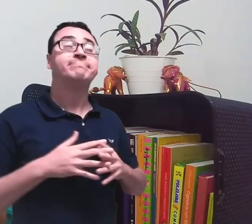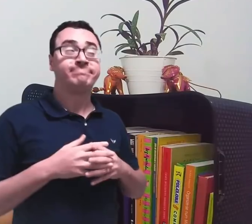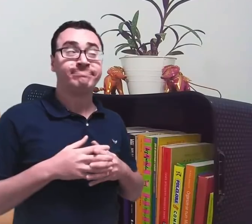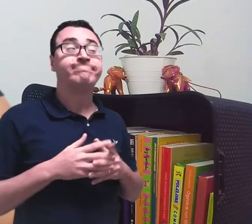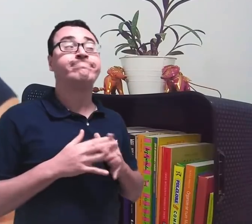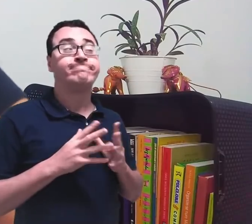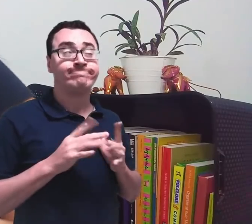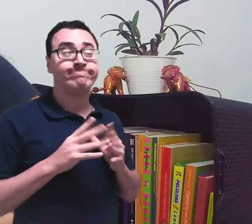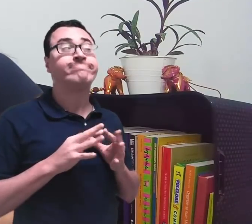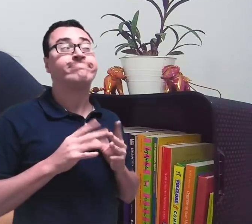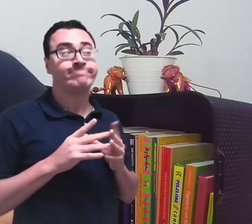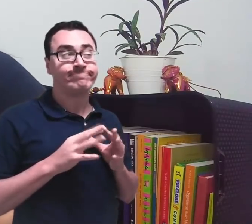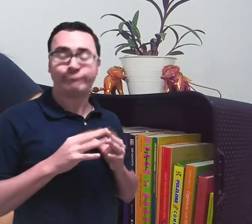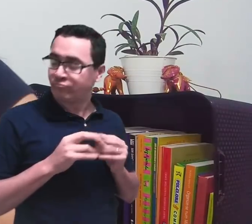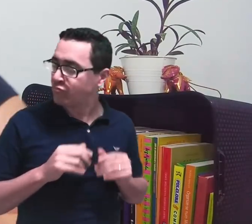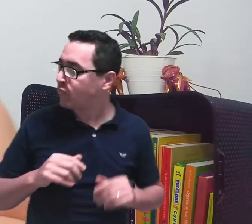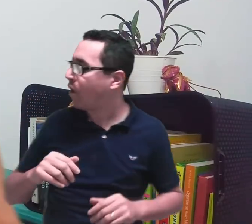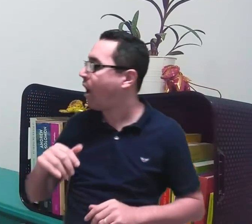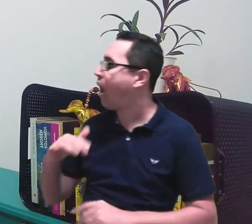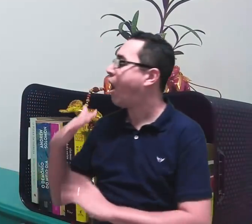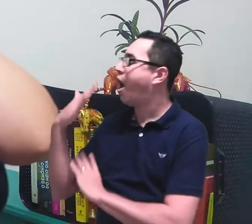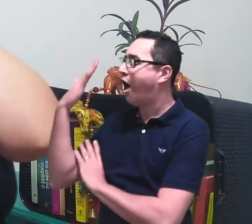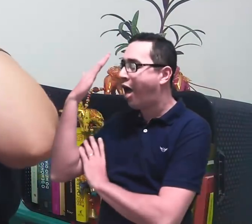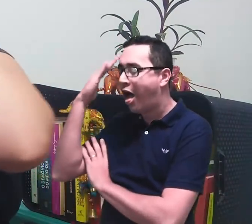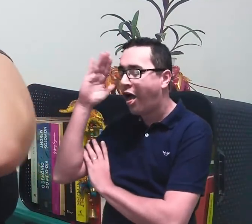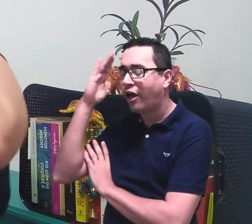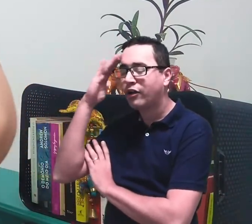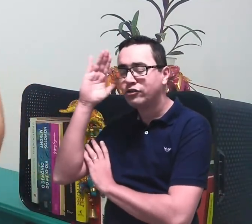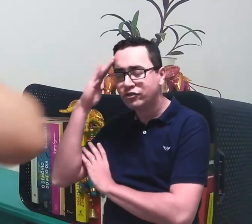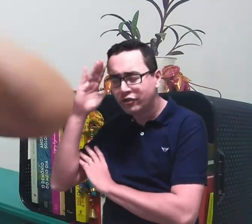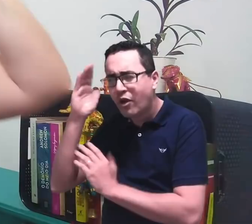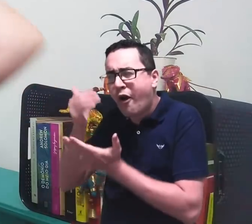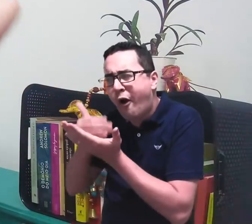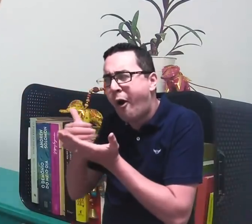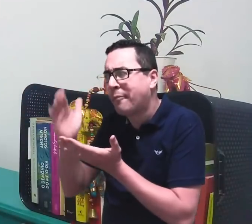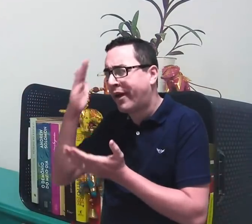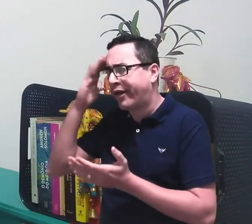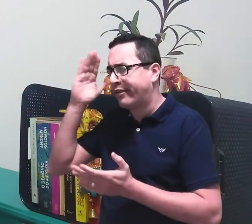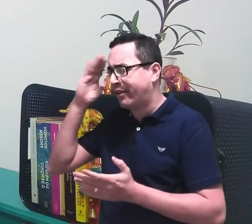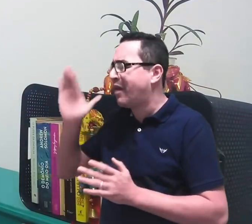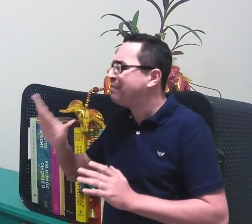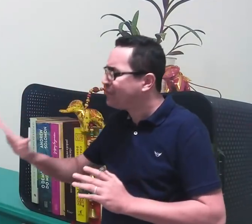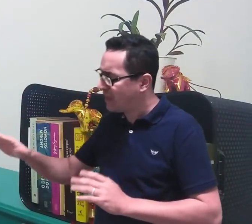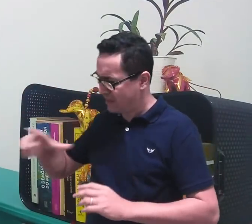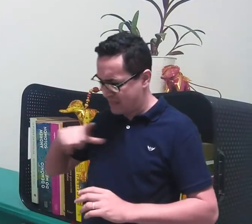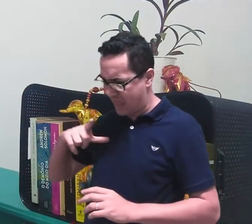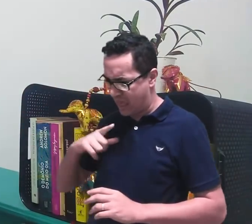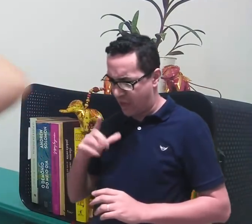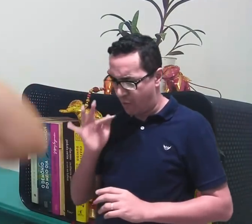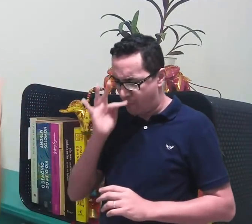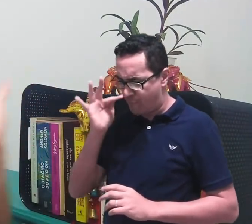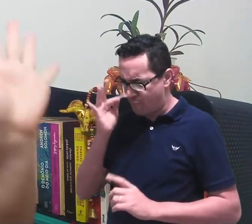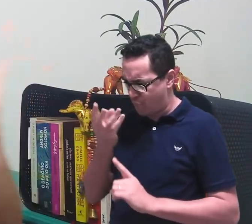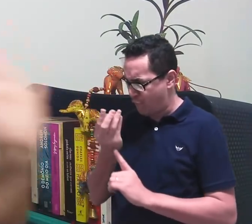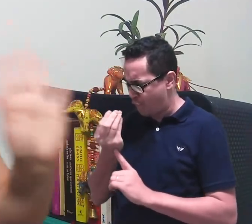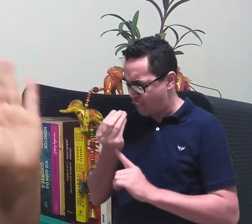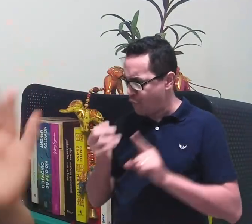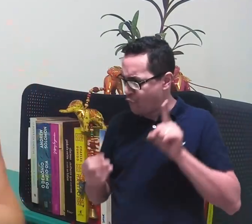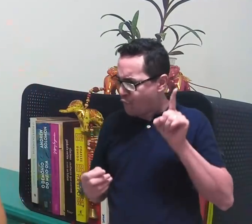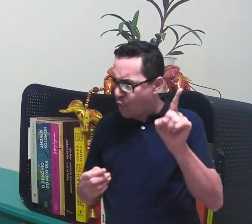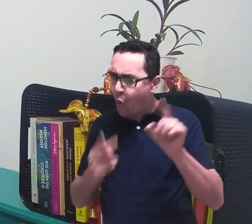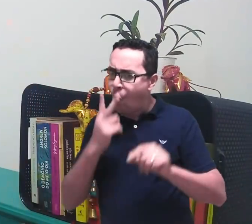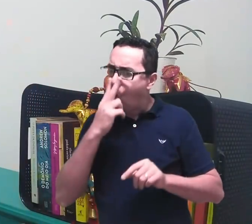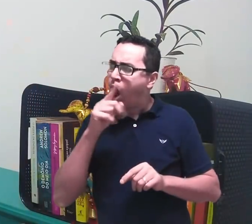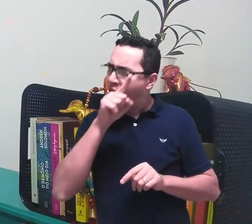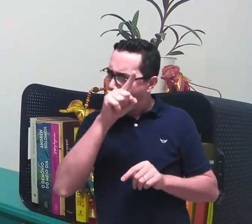Estou começando a entender, disse o Pequeno Príncipe. Existe uma flor? Creio que ela me